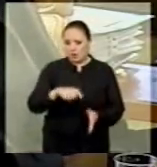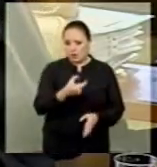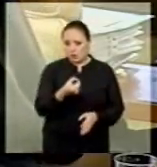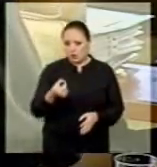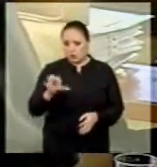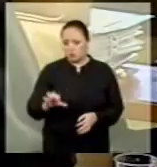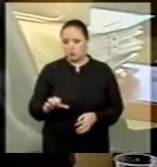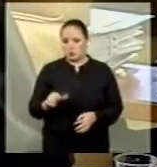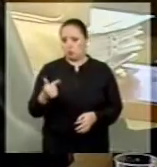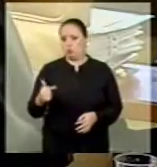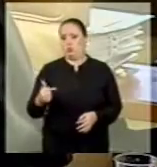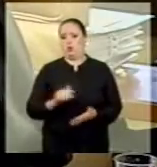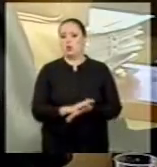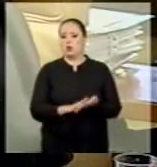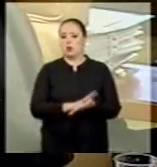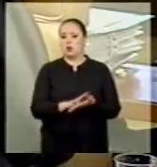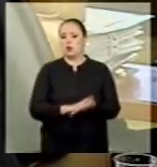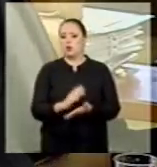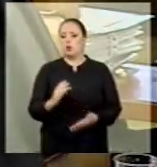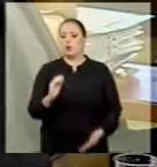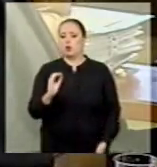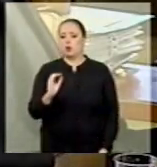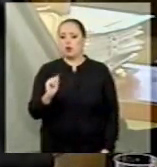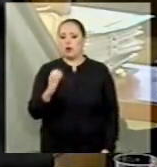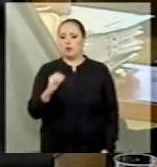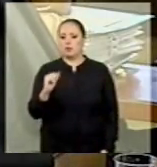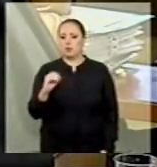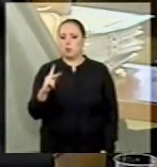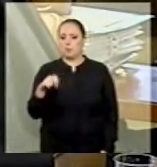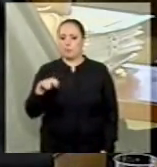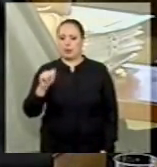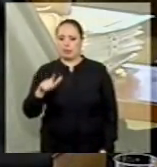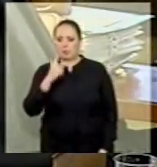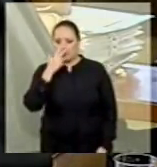não há que se falar em ação penal que prescreveu.